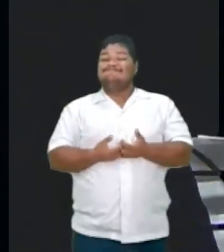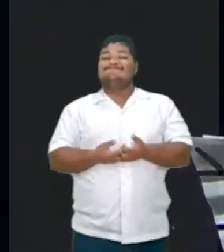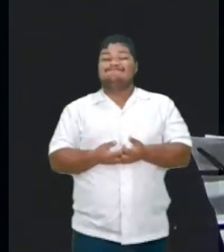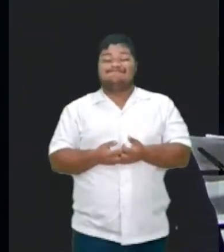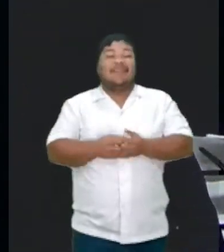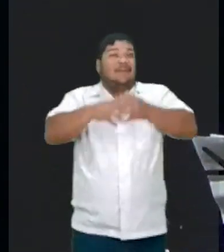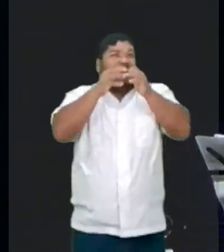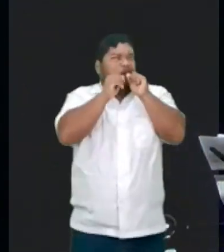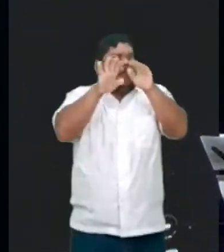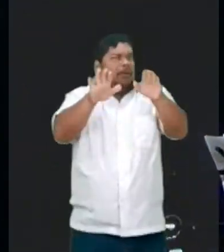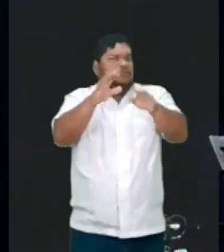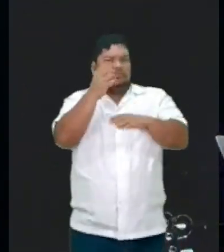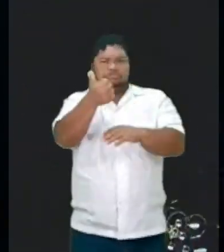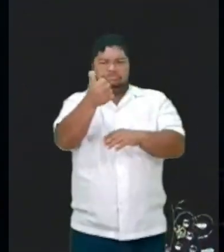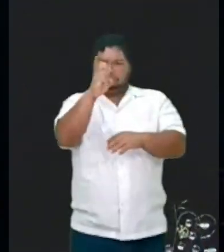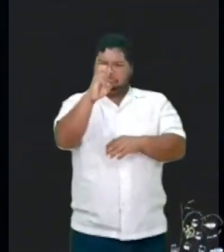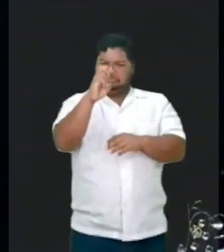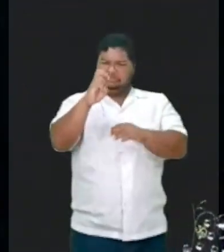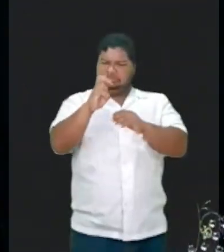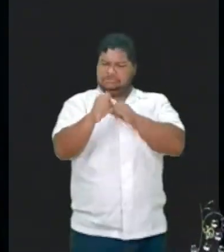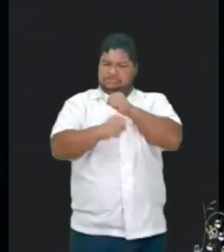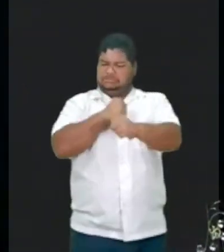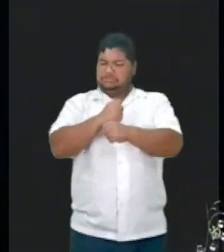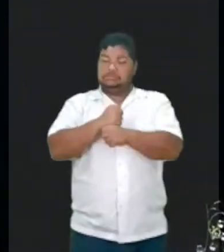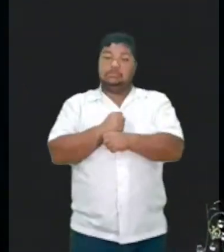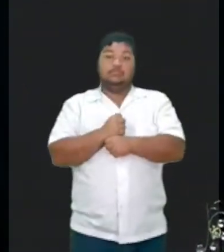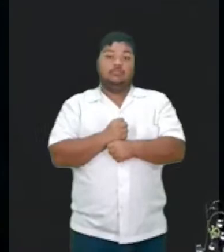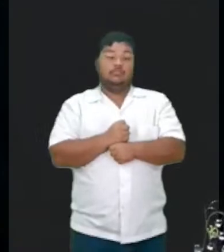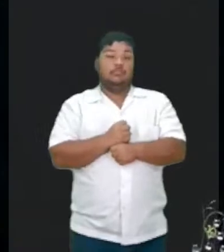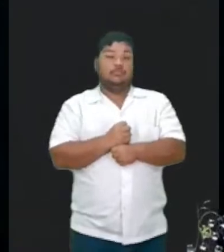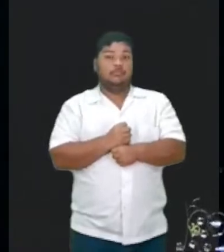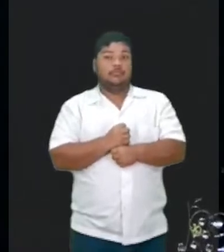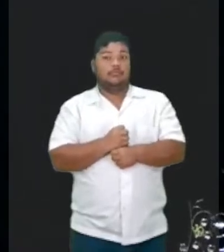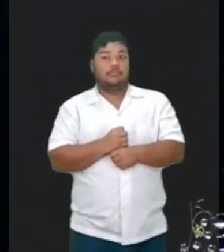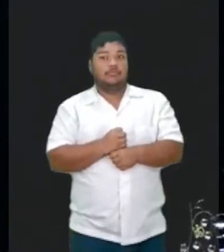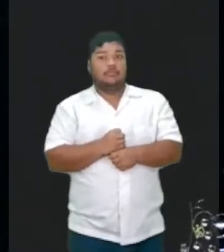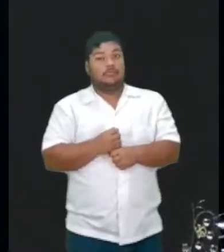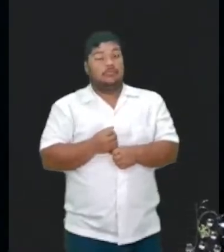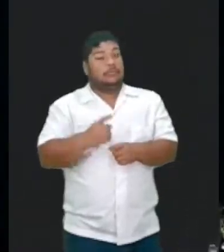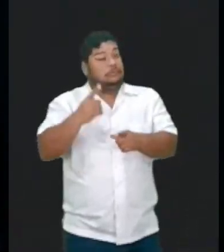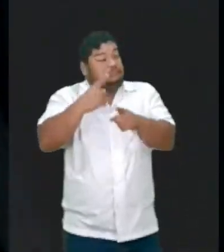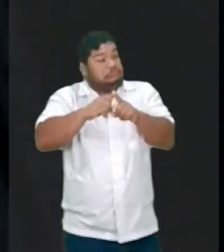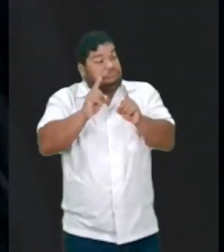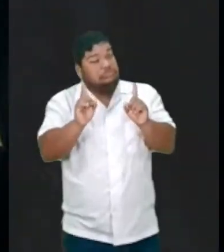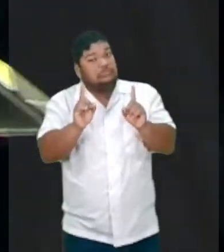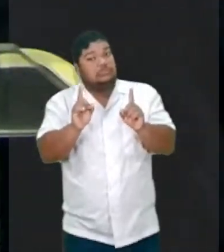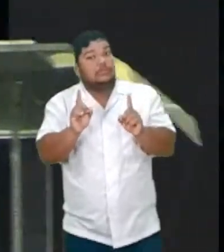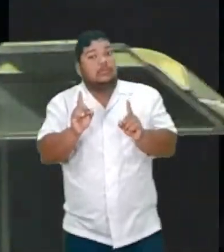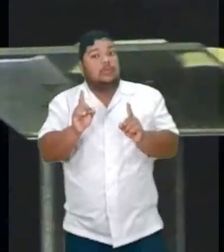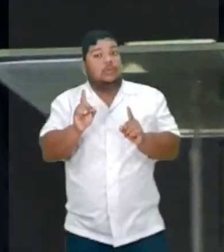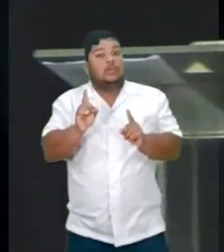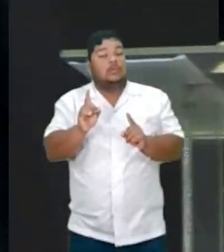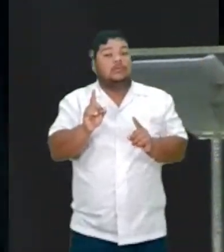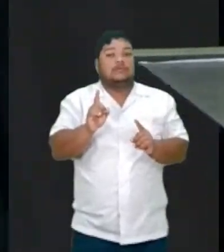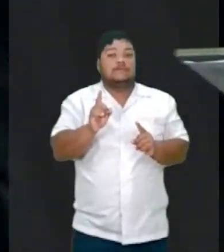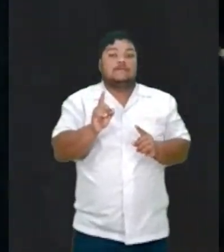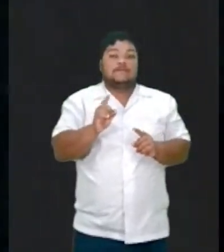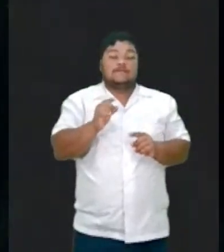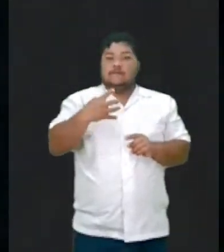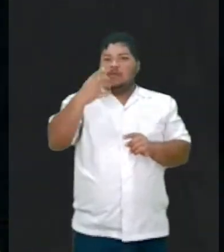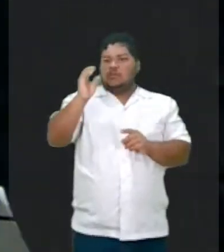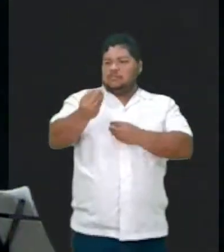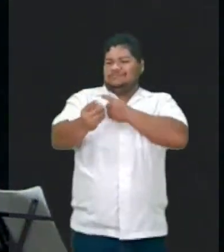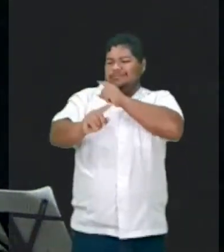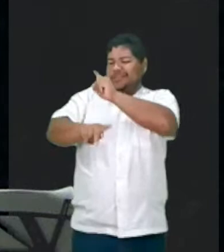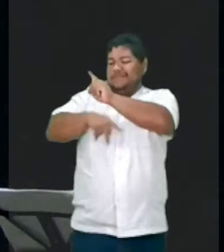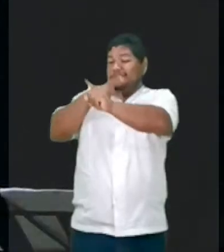bênção. Agora, assim, o resultado não sei se foi bom ou ruim, porque quem o sucedeu como rei